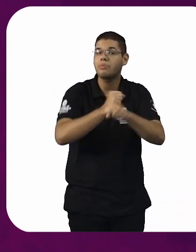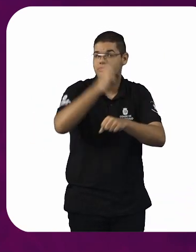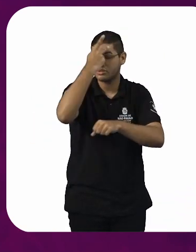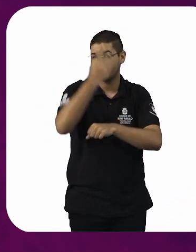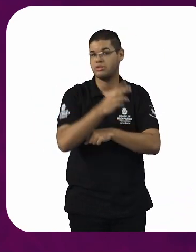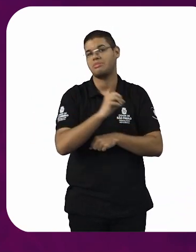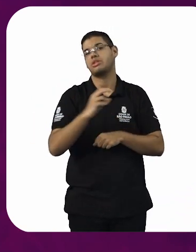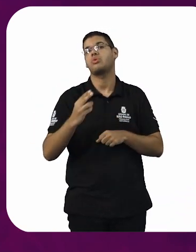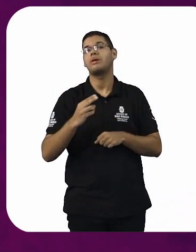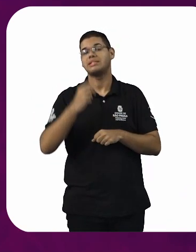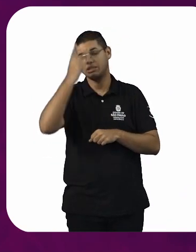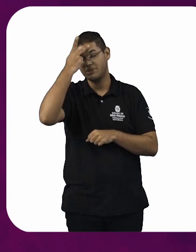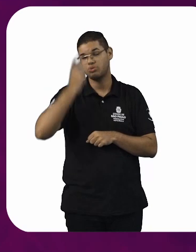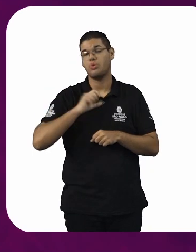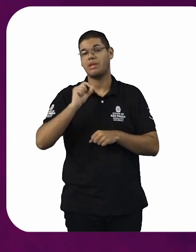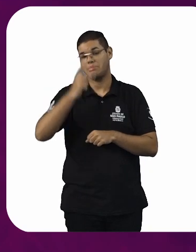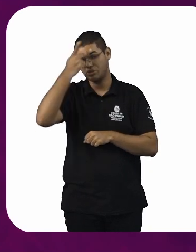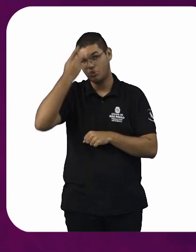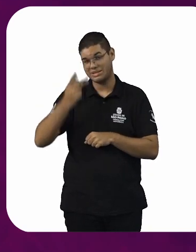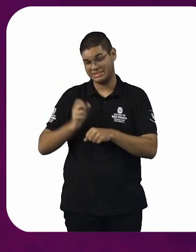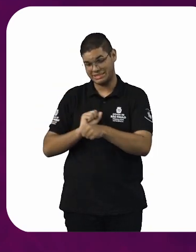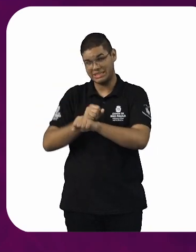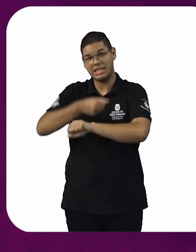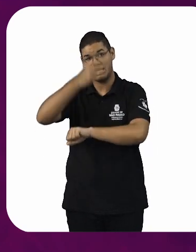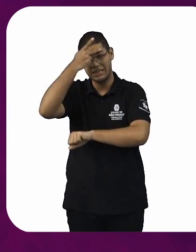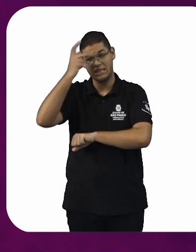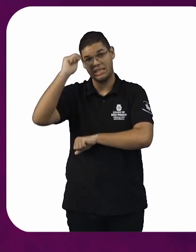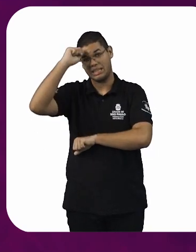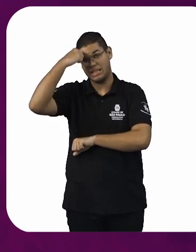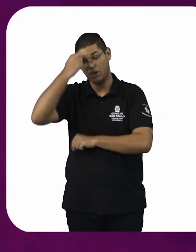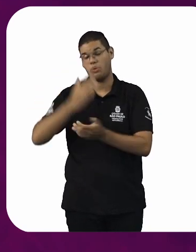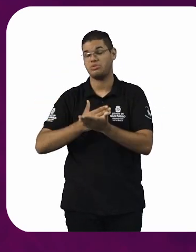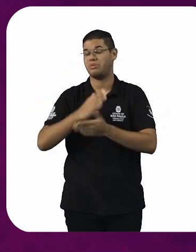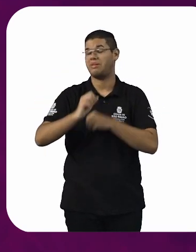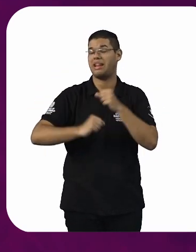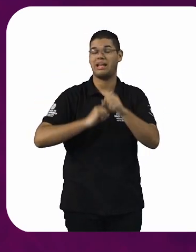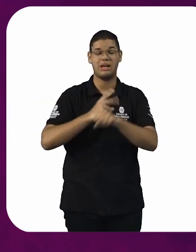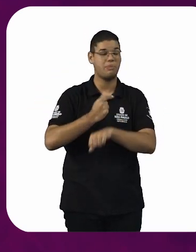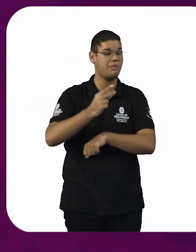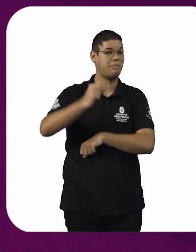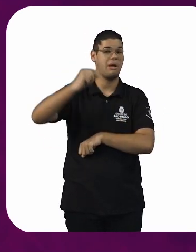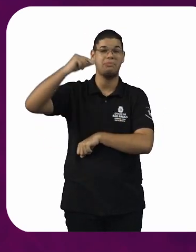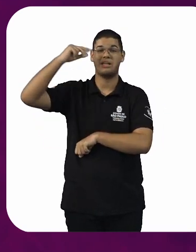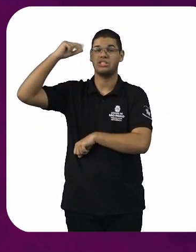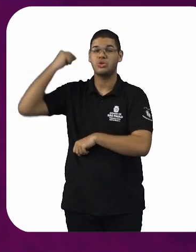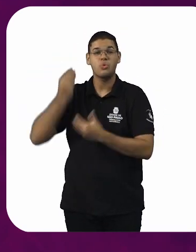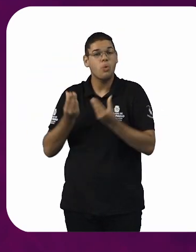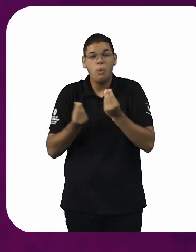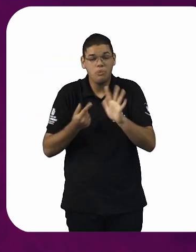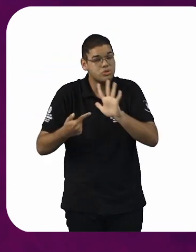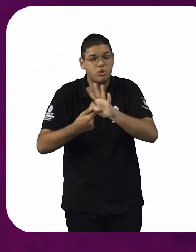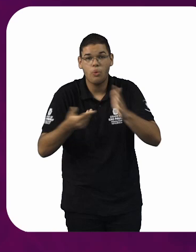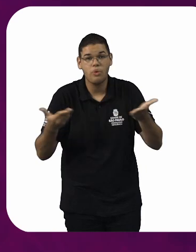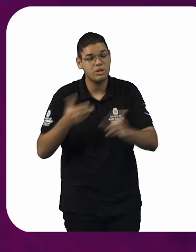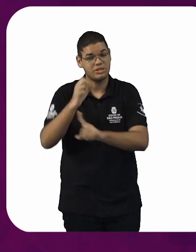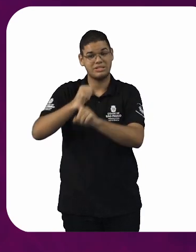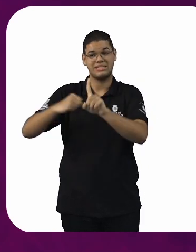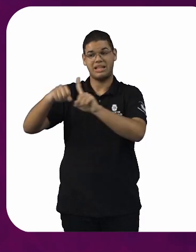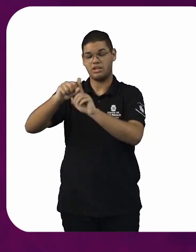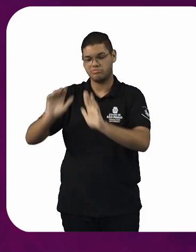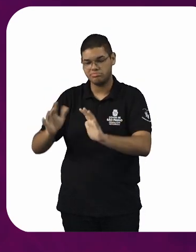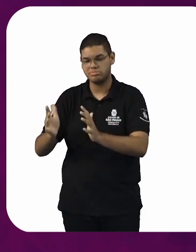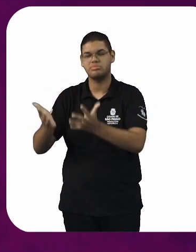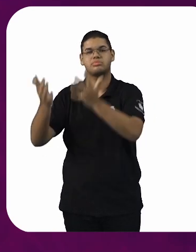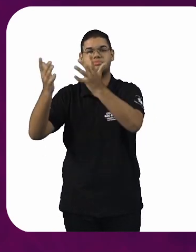pessoas negras, né? O quanto isso reflete até hoje na nossa sociedade. E se a